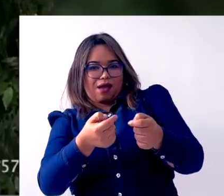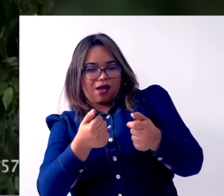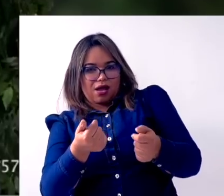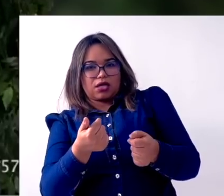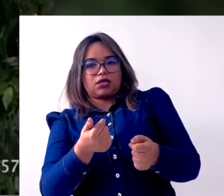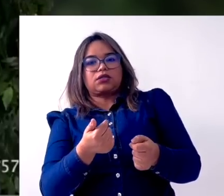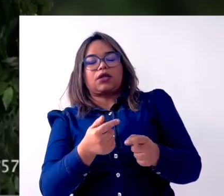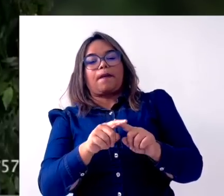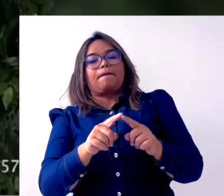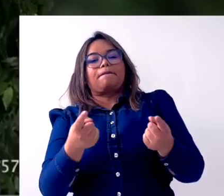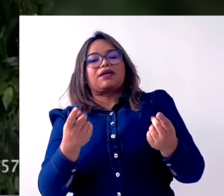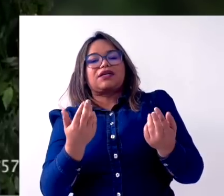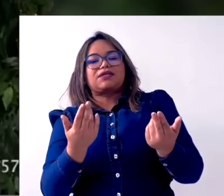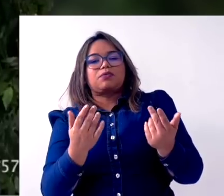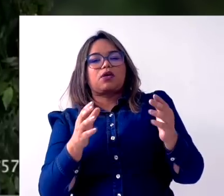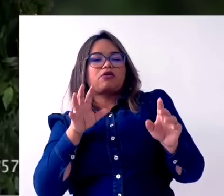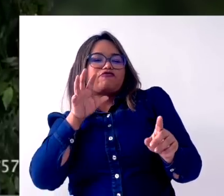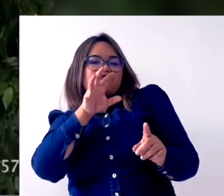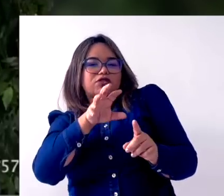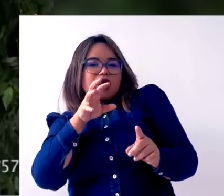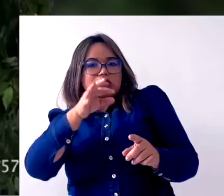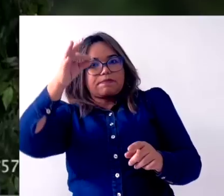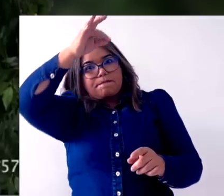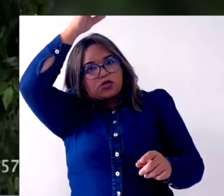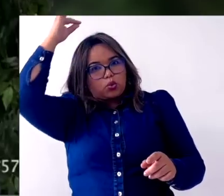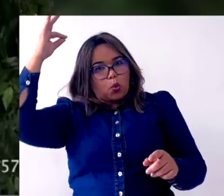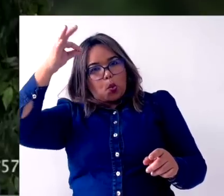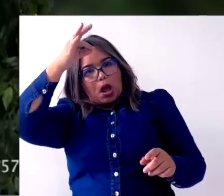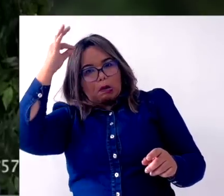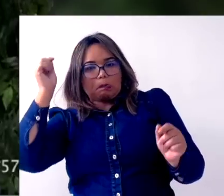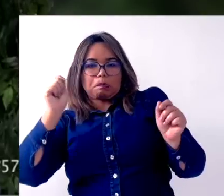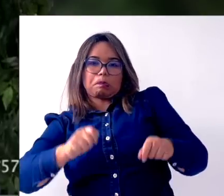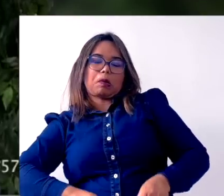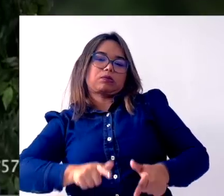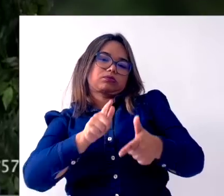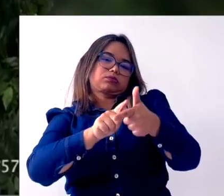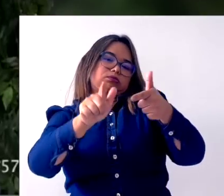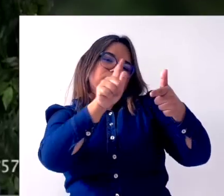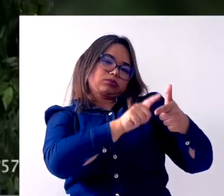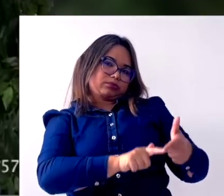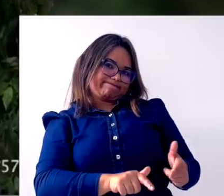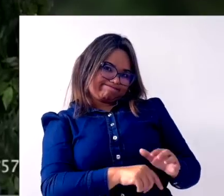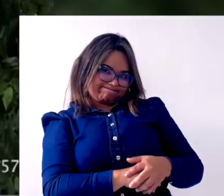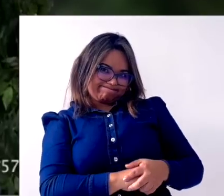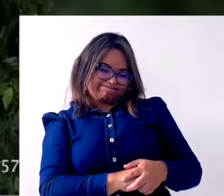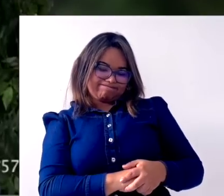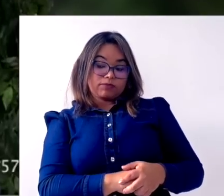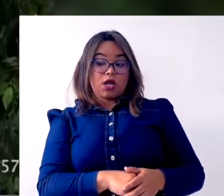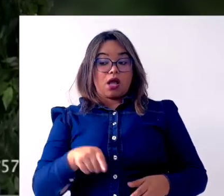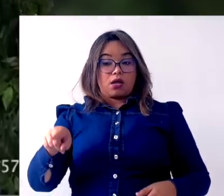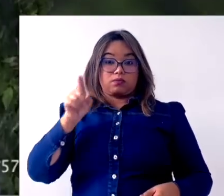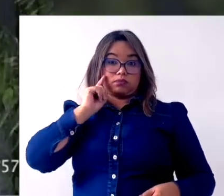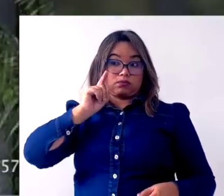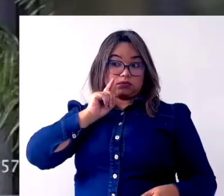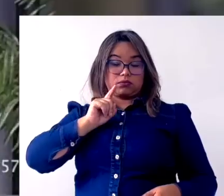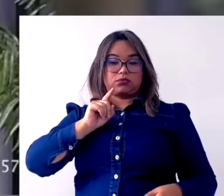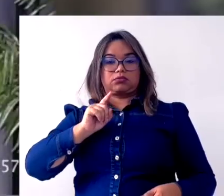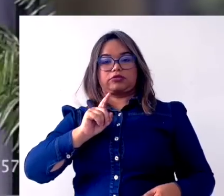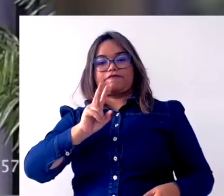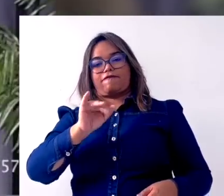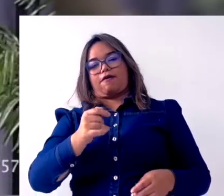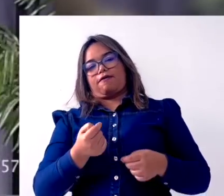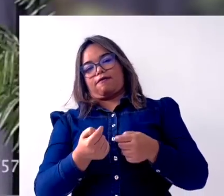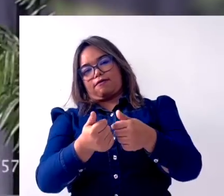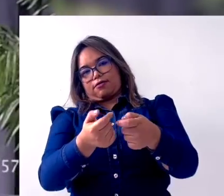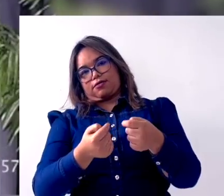fogo espiritual, isso poderia ser problemático. Então, esse segundo poder usará de engano para fazer